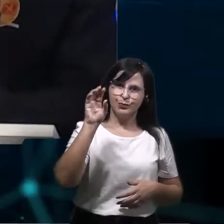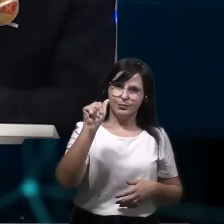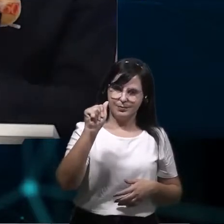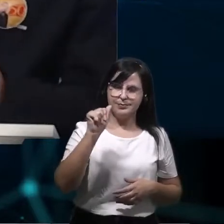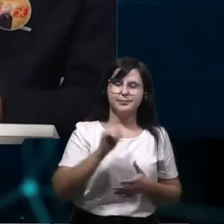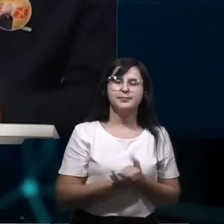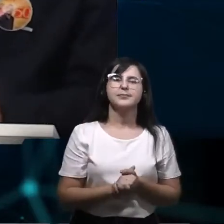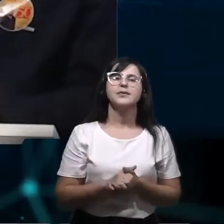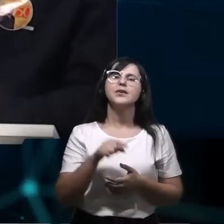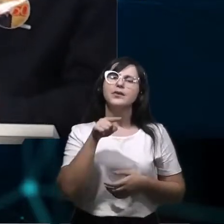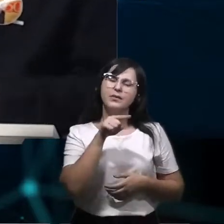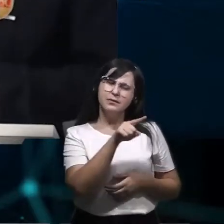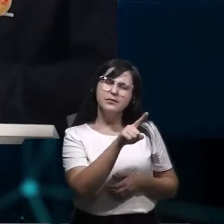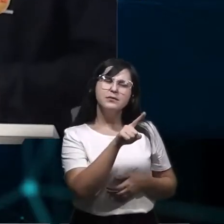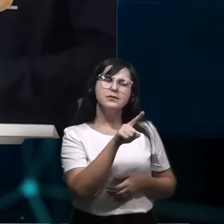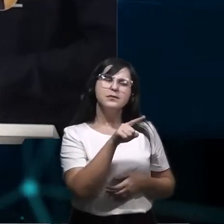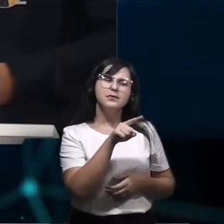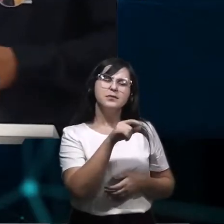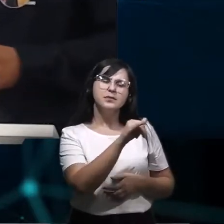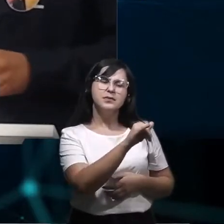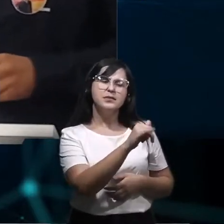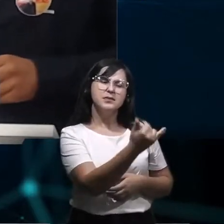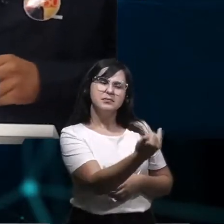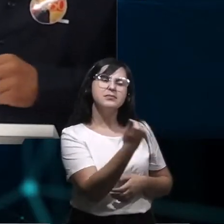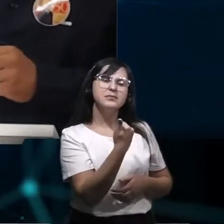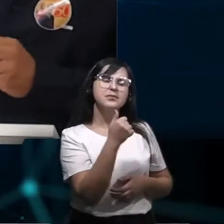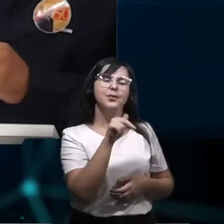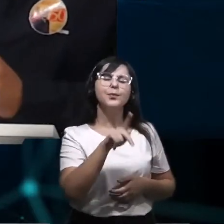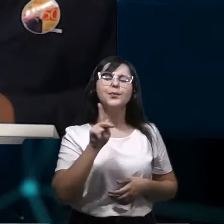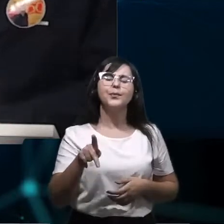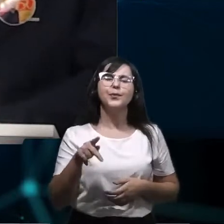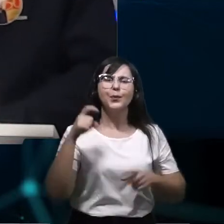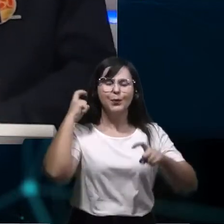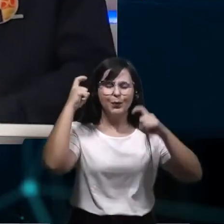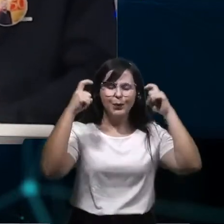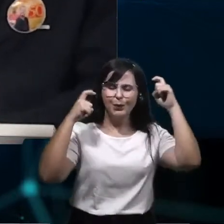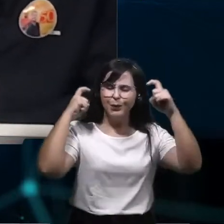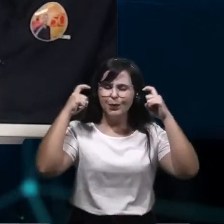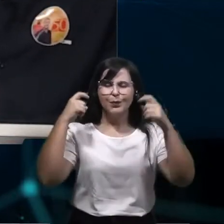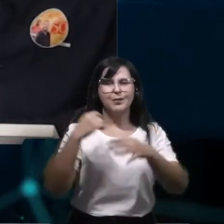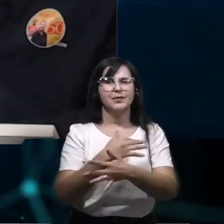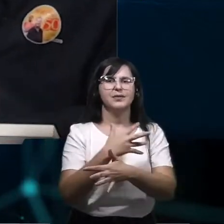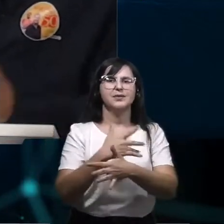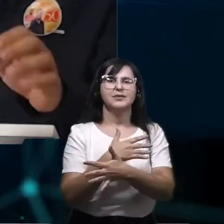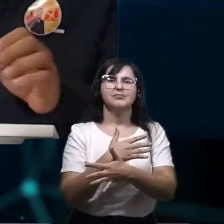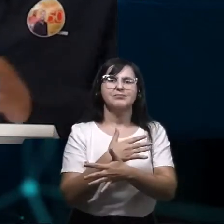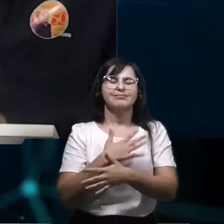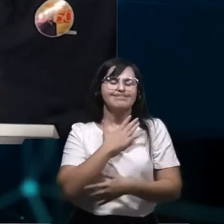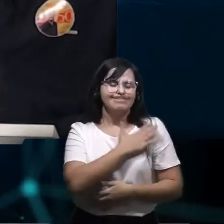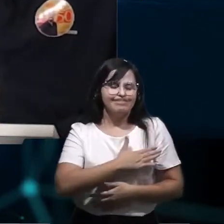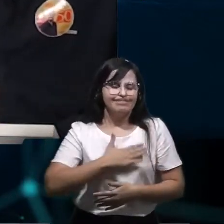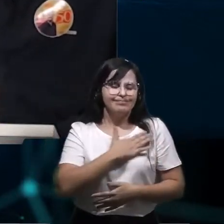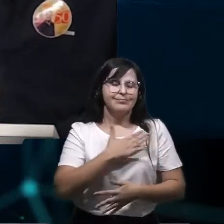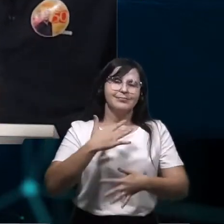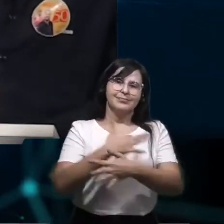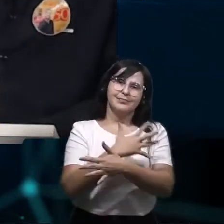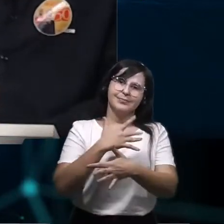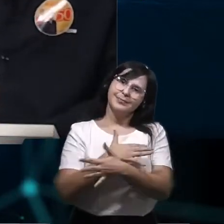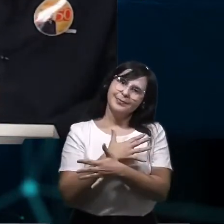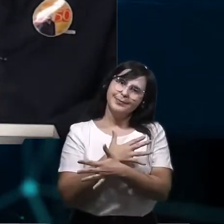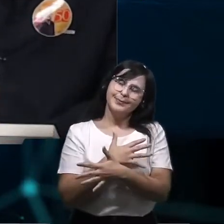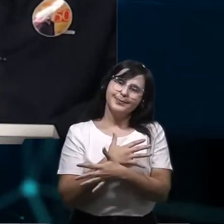você falou que era professor, que é preocupado com sua cidade, que gosta de São Domingos, que gosta do Brejo. E eu queria